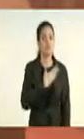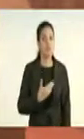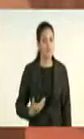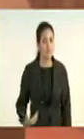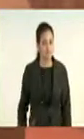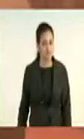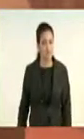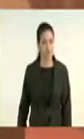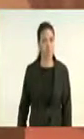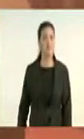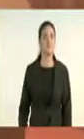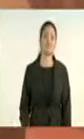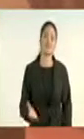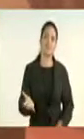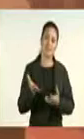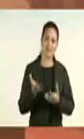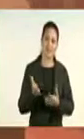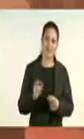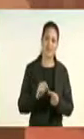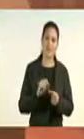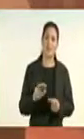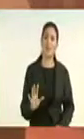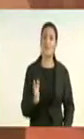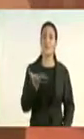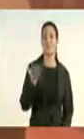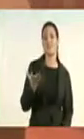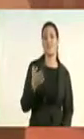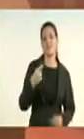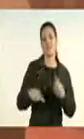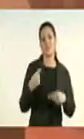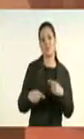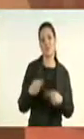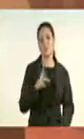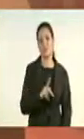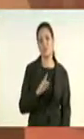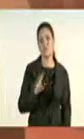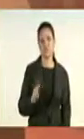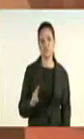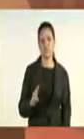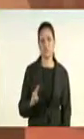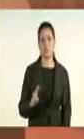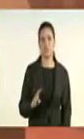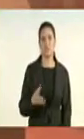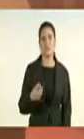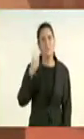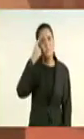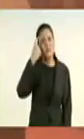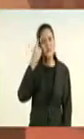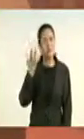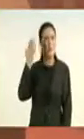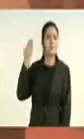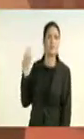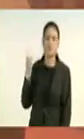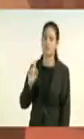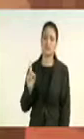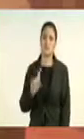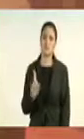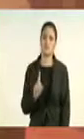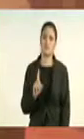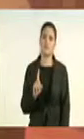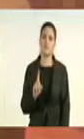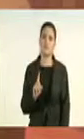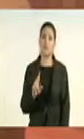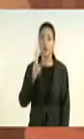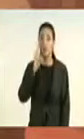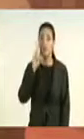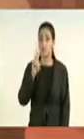de executar as políticas públicas sem virar os olhos para o retrovisor. Qualquer governo que assume novo, eu vi isso no